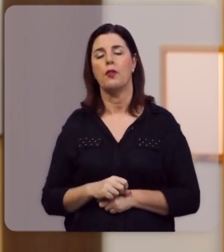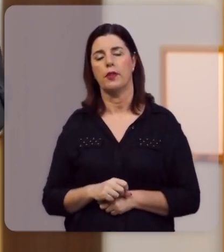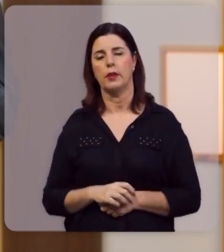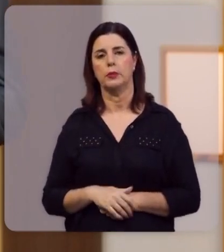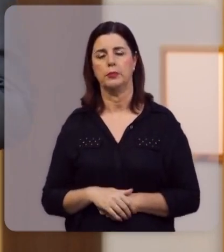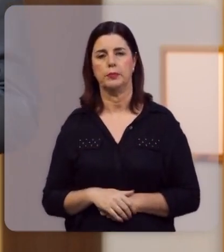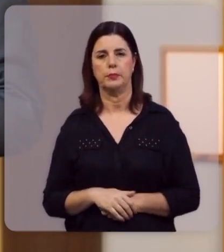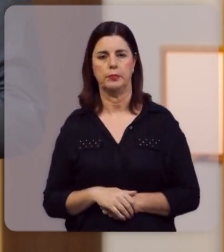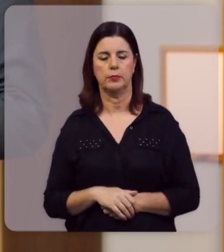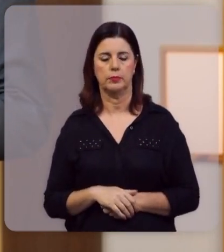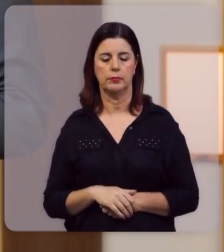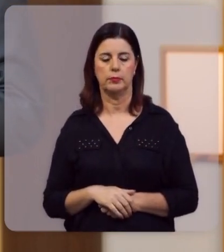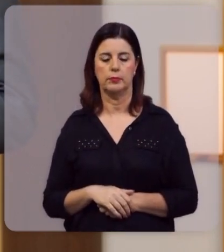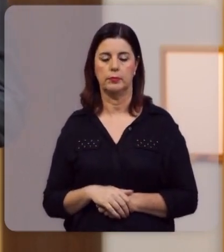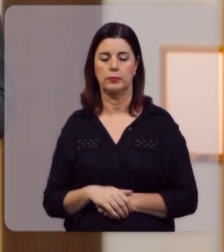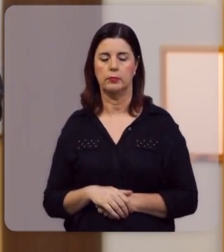cristã.